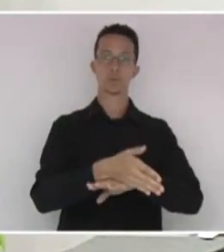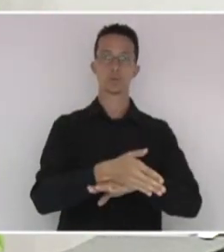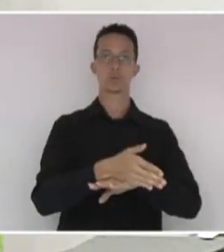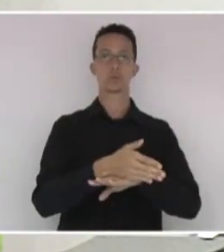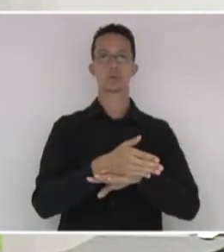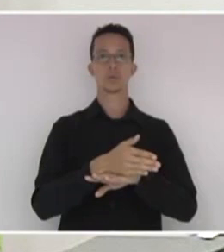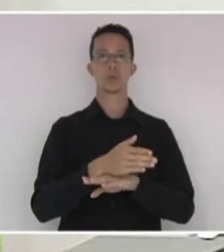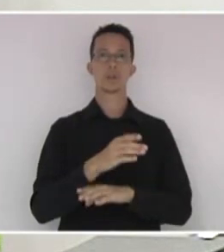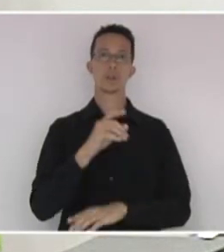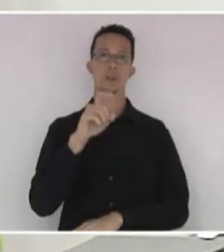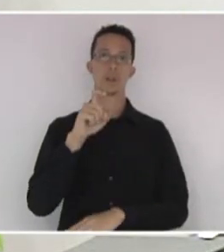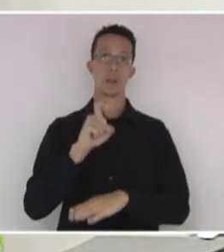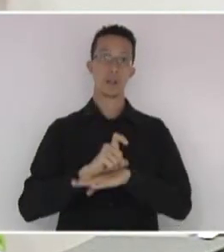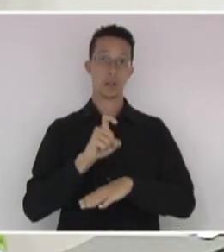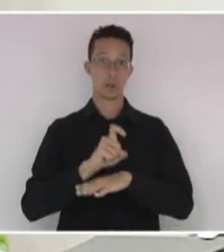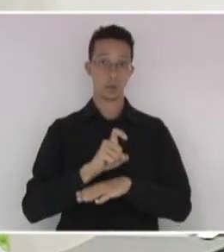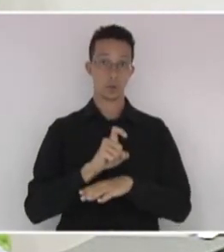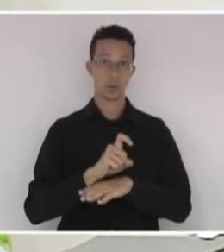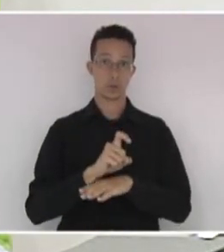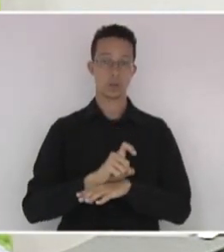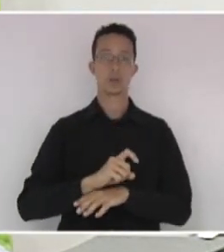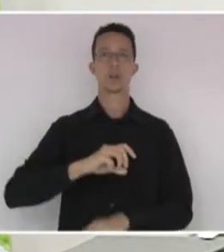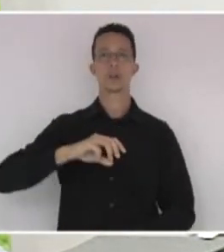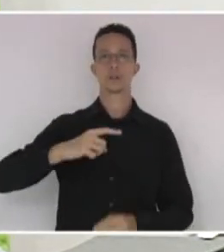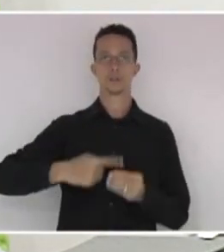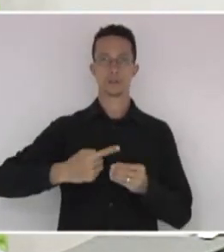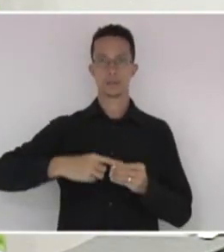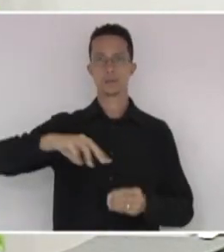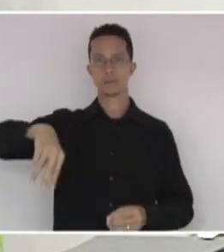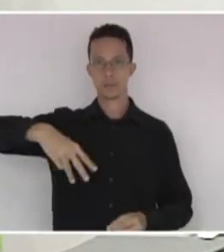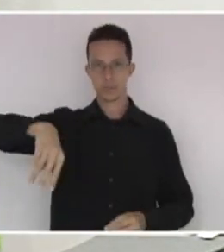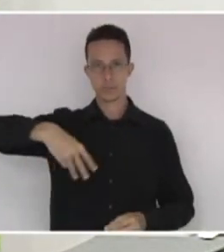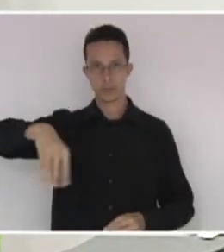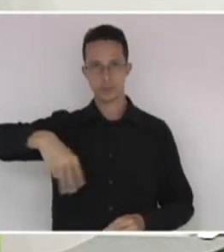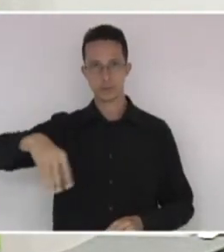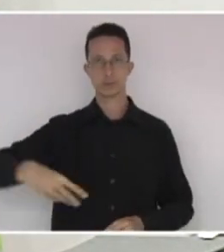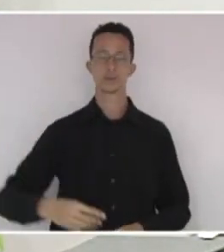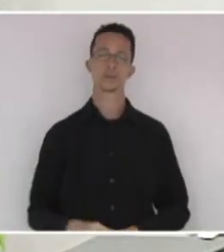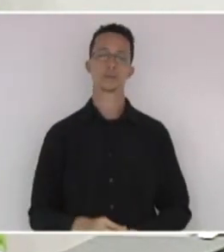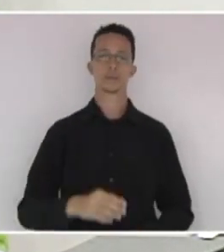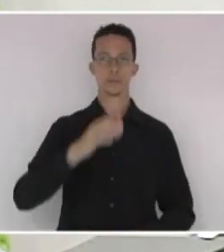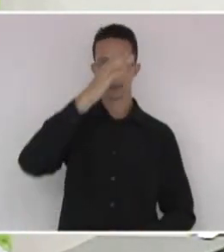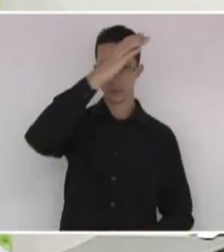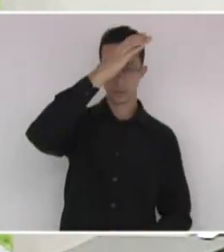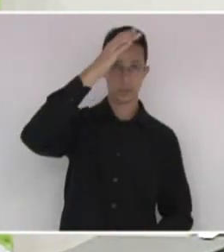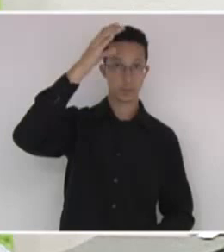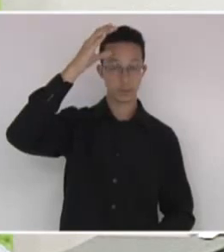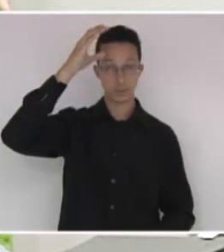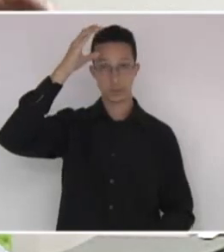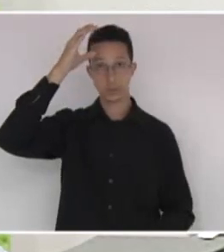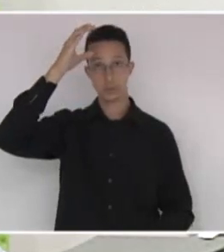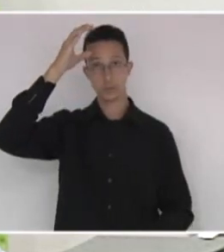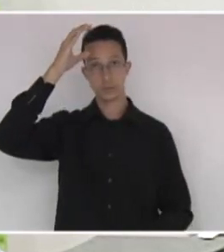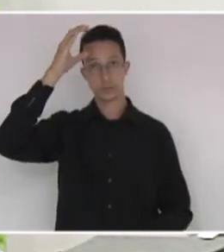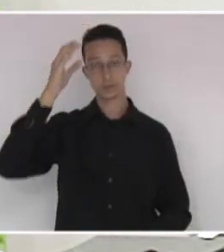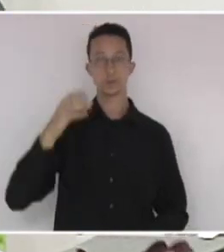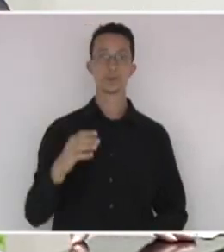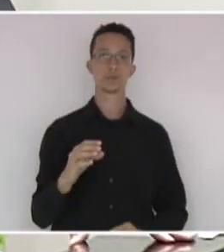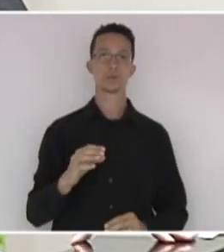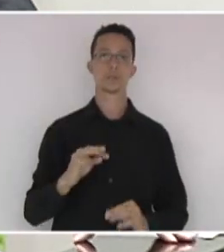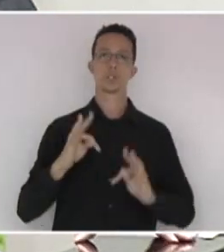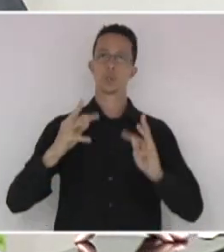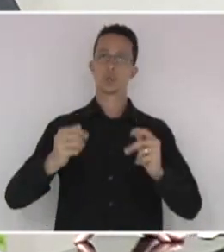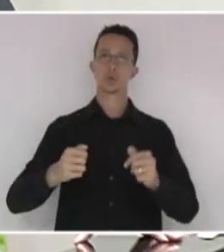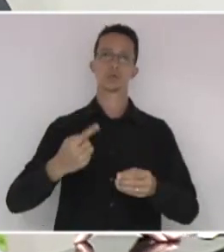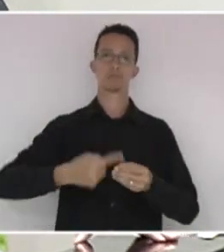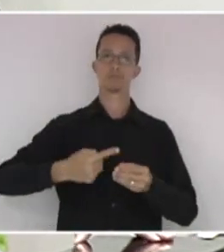Silva, Araranguá, Maracajá, Ermo, estivemos em Criciúma, Morro da Fumaça, 13 de Maio, todas aquelas cidades ali da